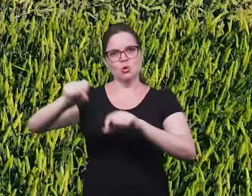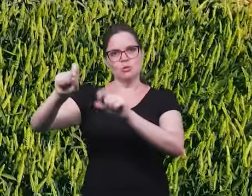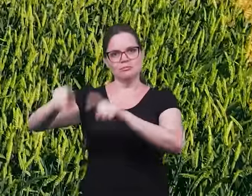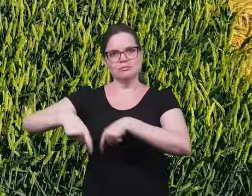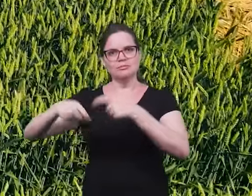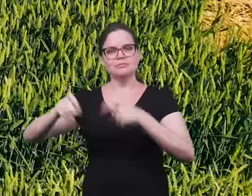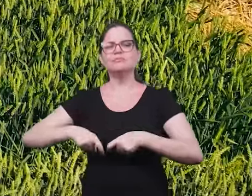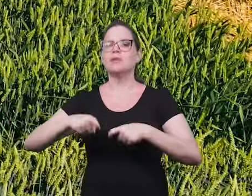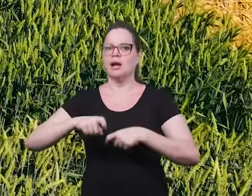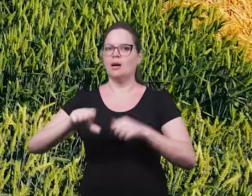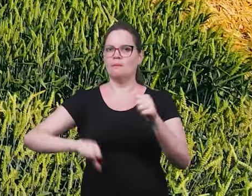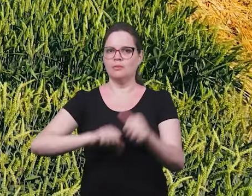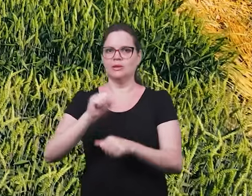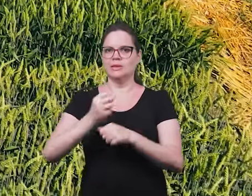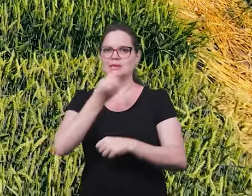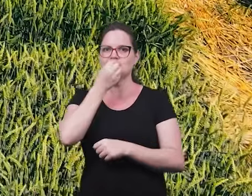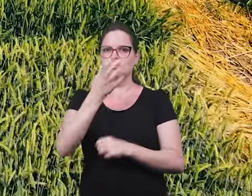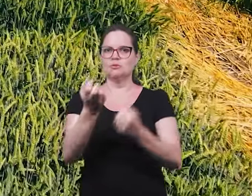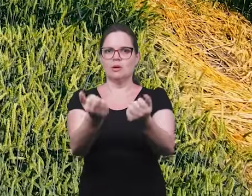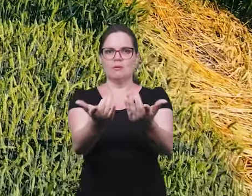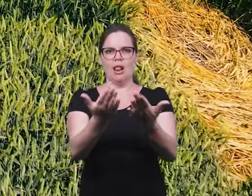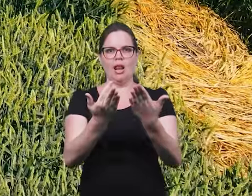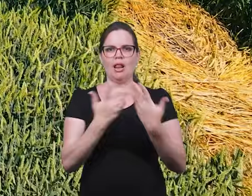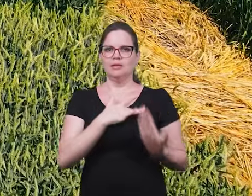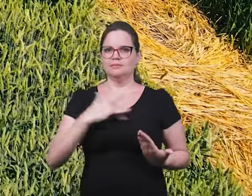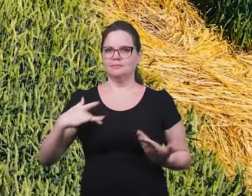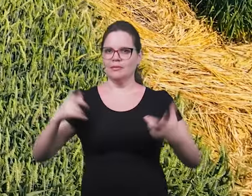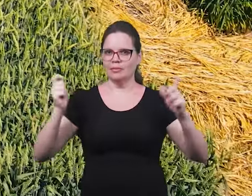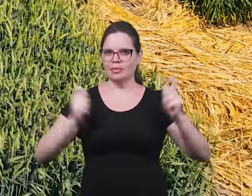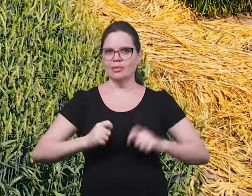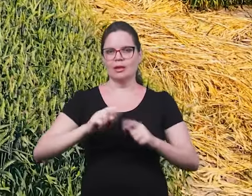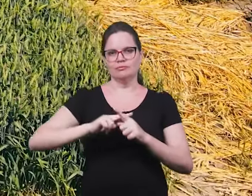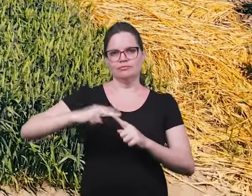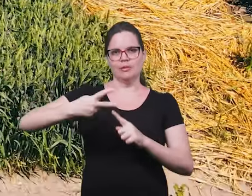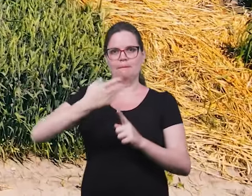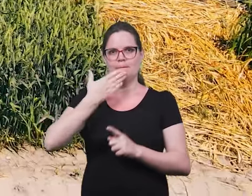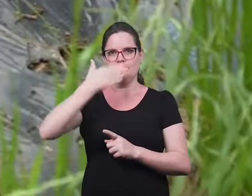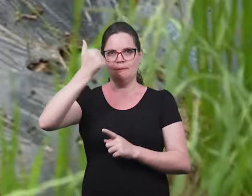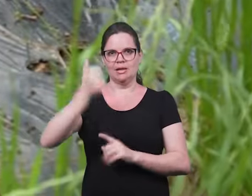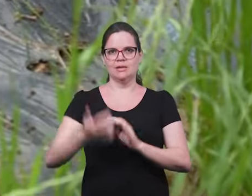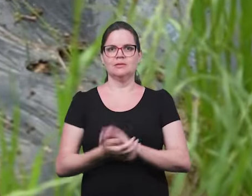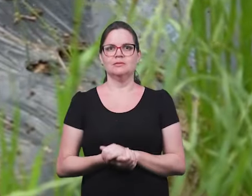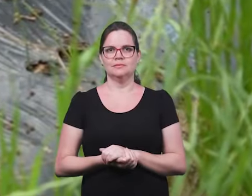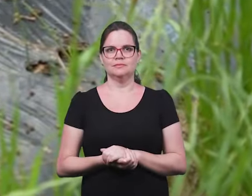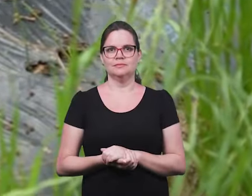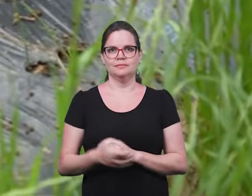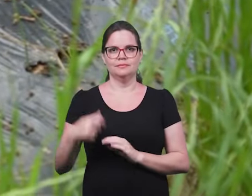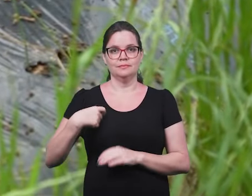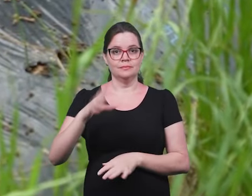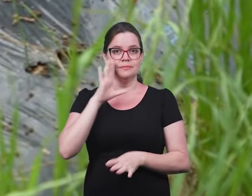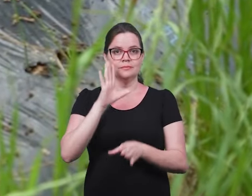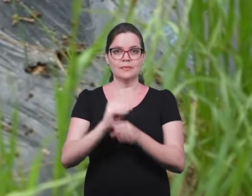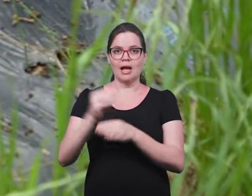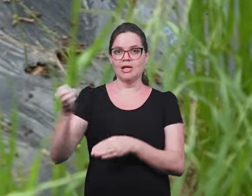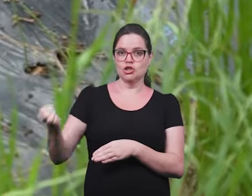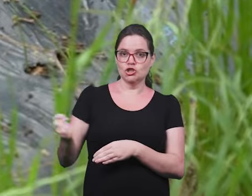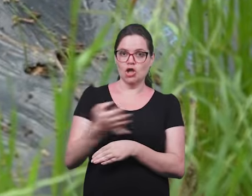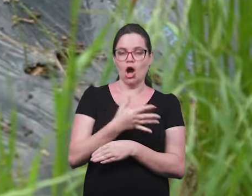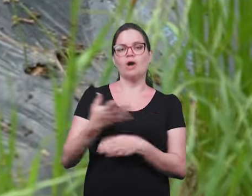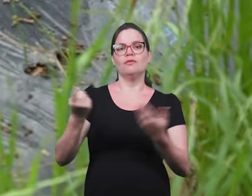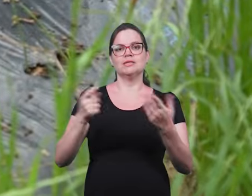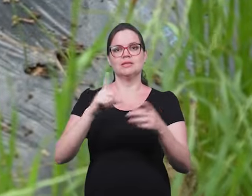a mudança significa uma lavoura mais saudável e um retorno financeiro maior por safra. Inicialmente, as novas sementes